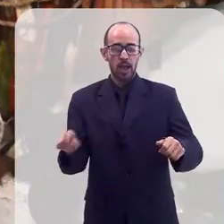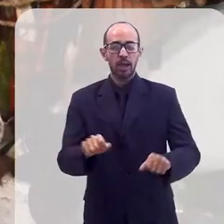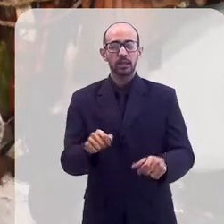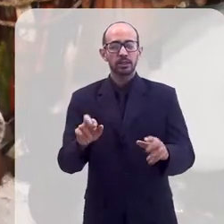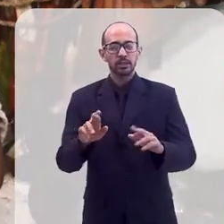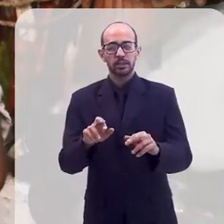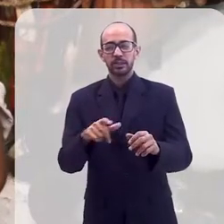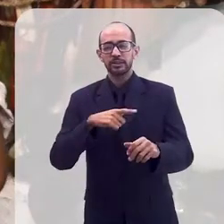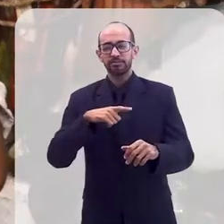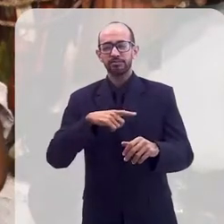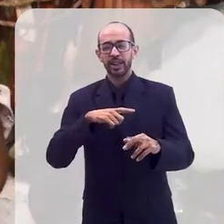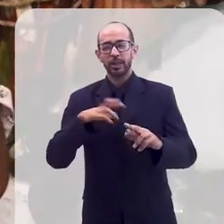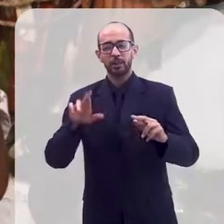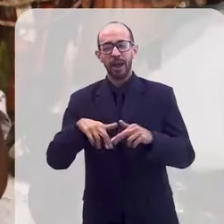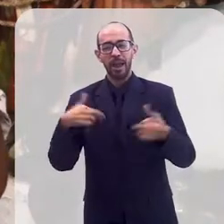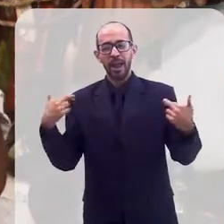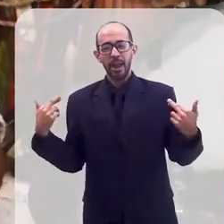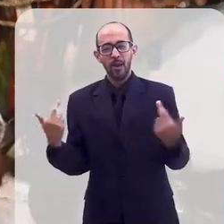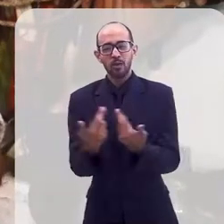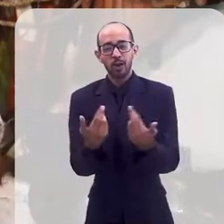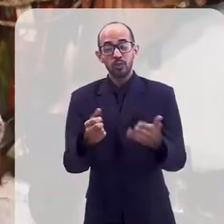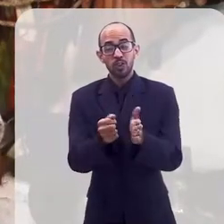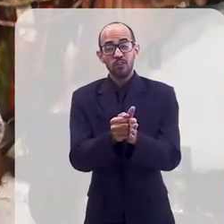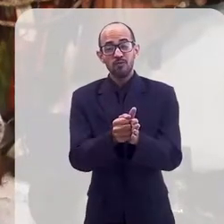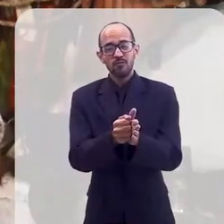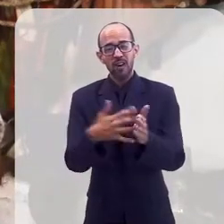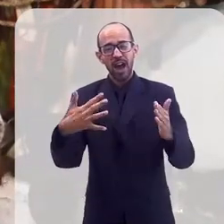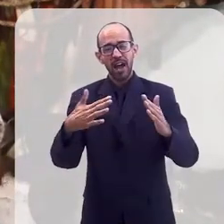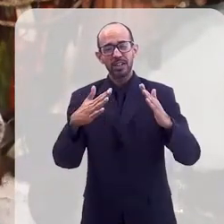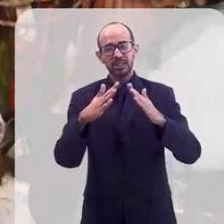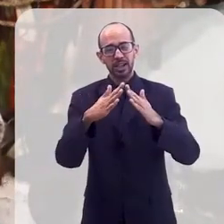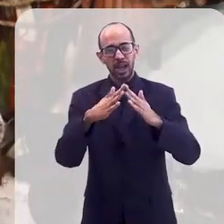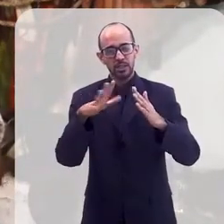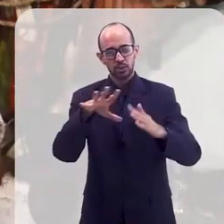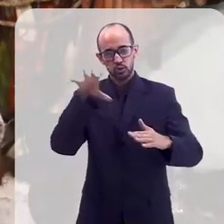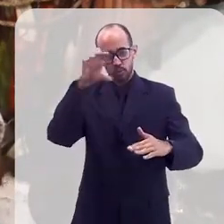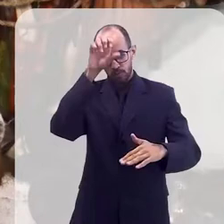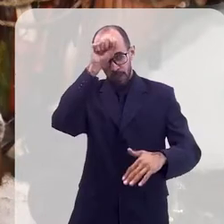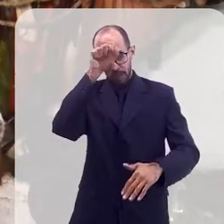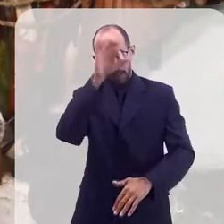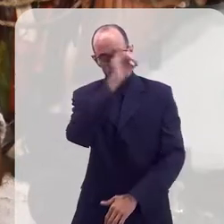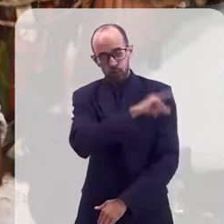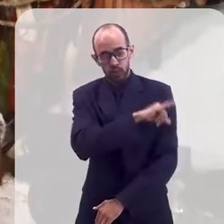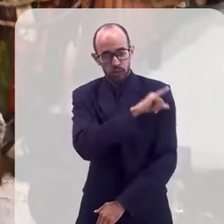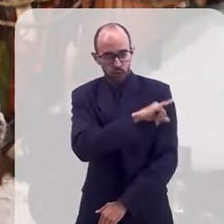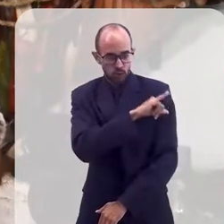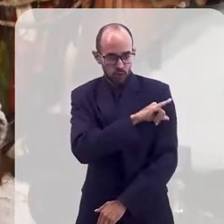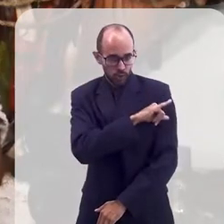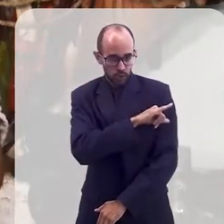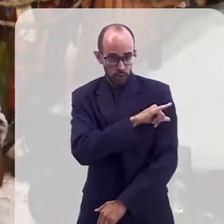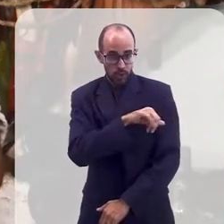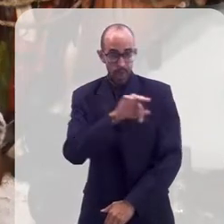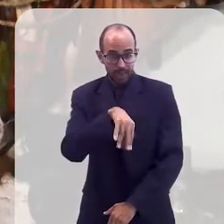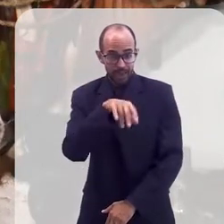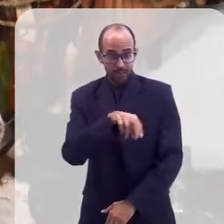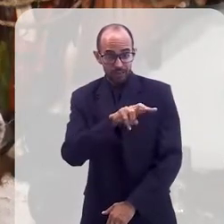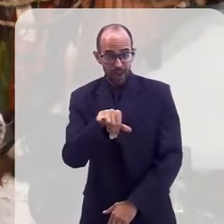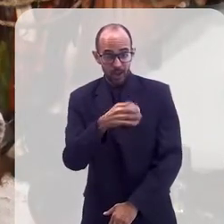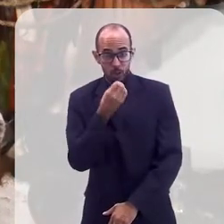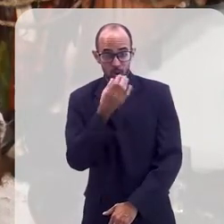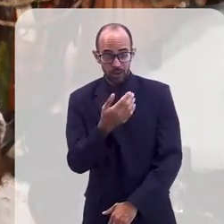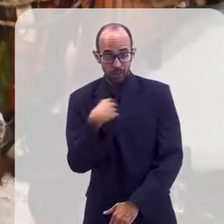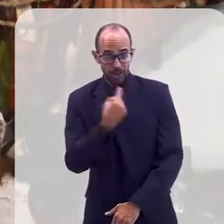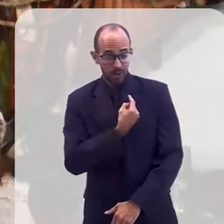que reúne um grande número de casas de Umbanda no Rio de Janeiro. E quem vai contar tudo isso para